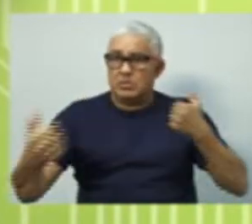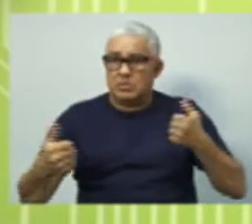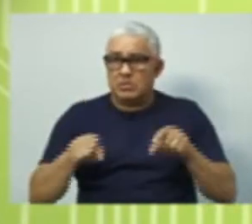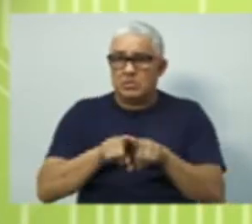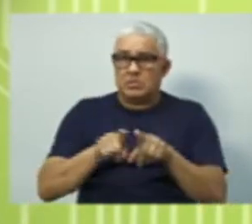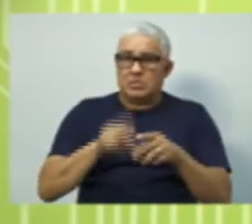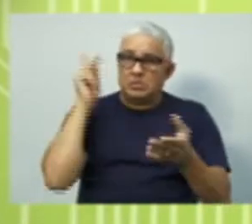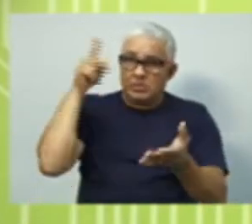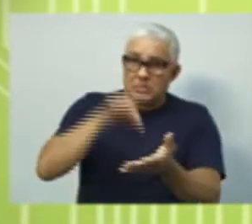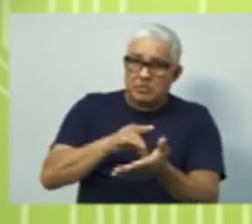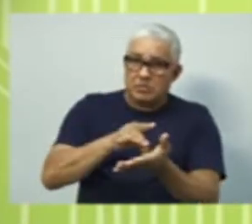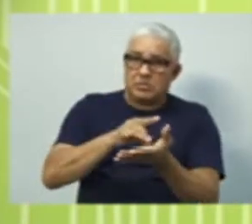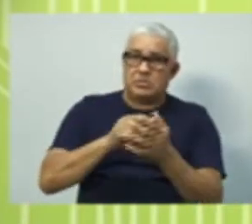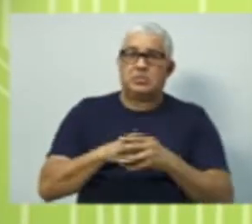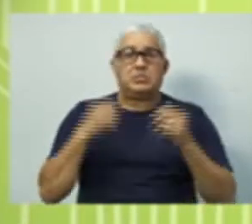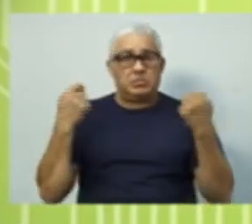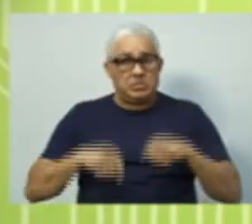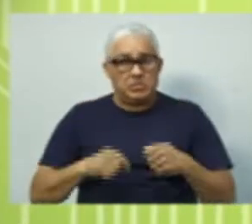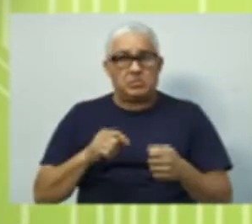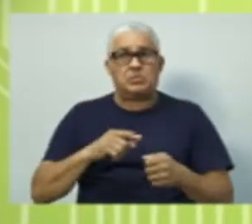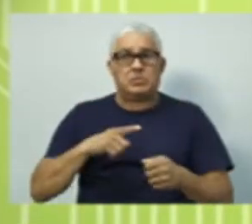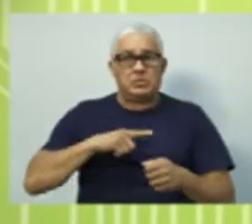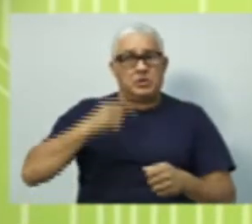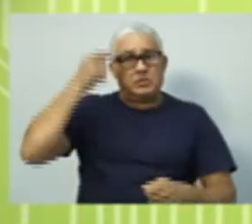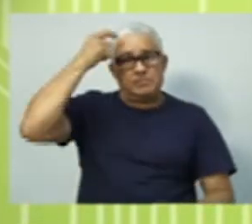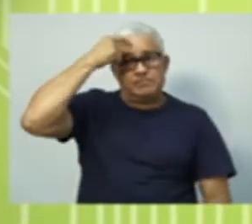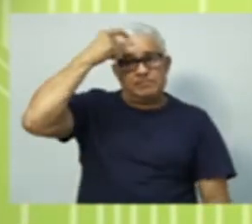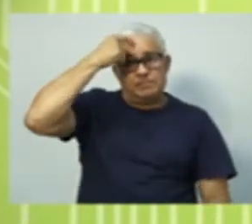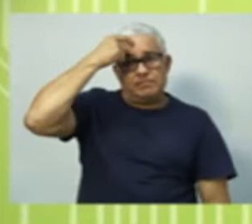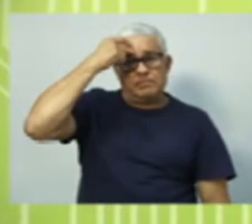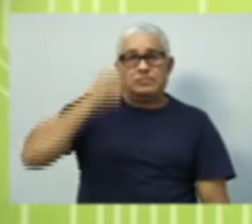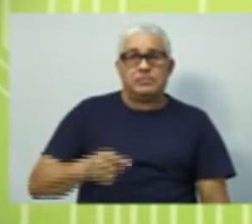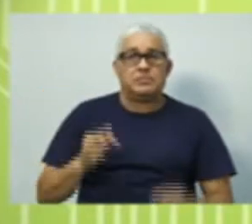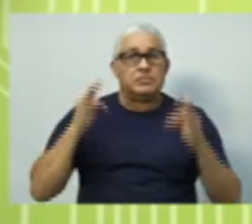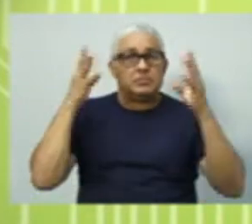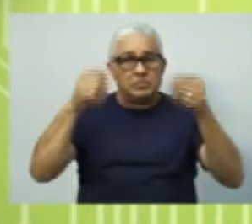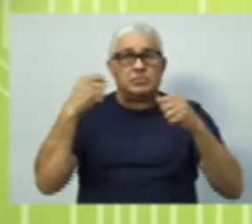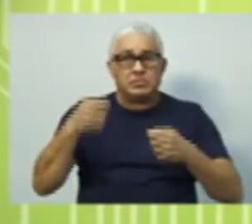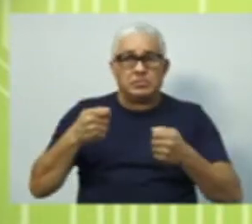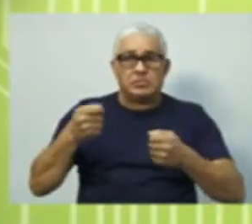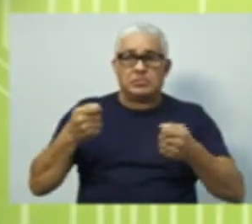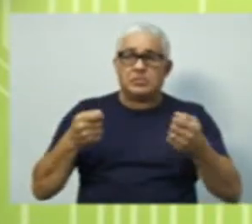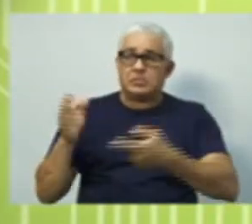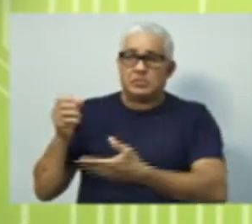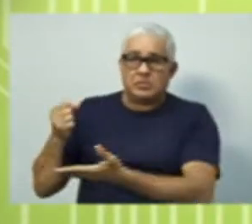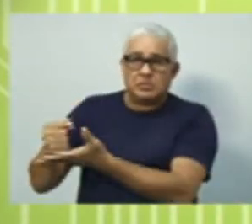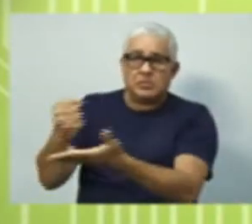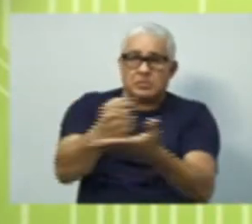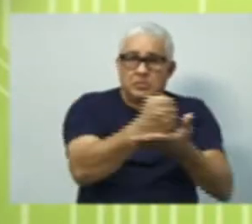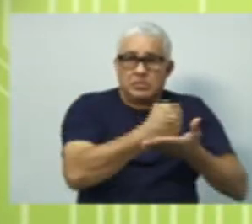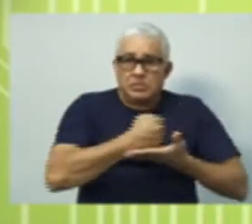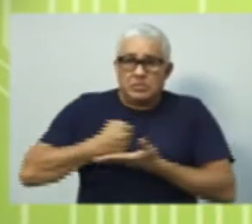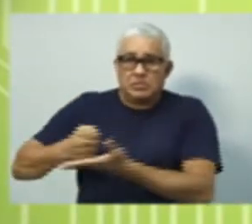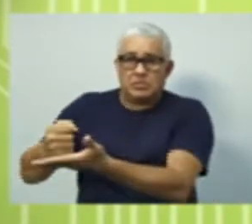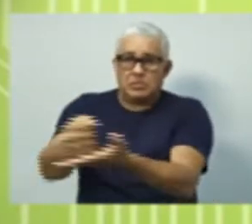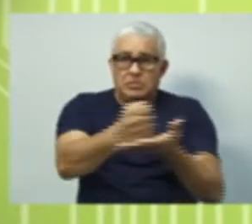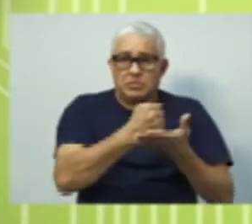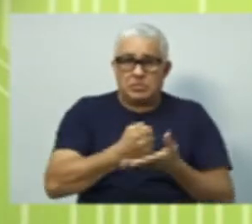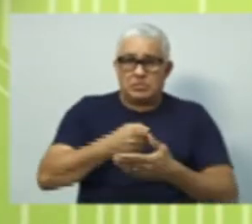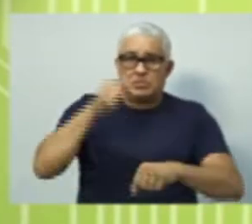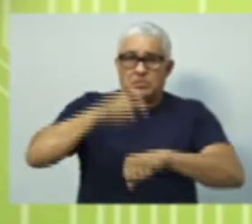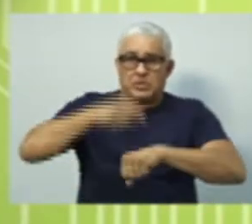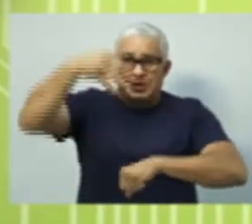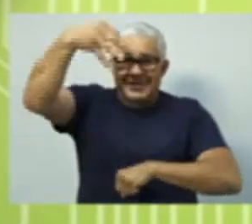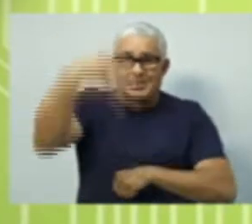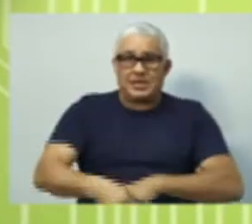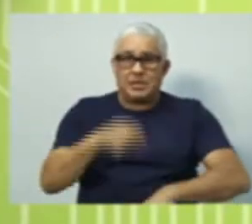necessários, você não vai conseguir montar um planejamento real. Já que é uma previsão, tem que ser uma previsão com a maior parte de dados possíveis que